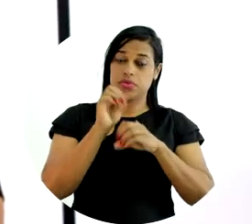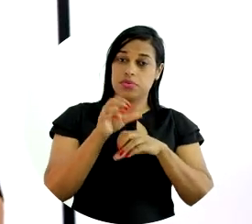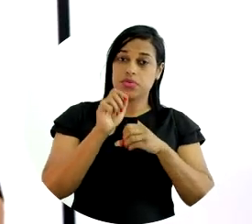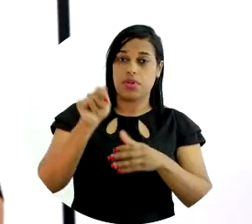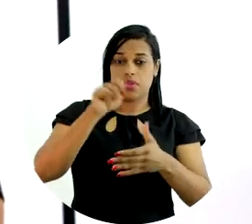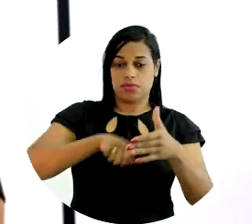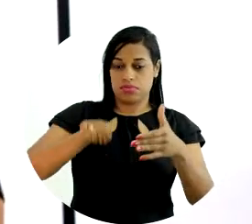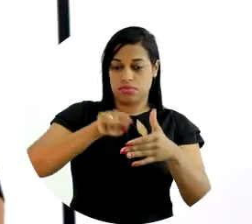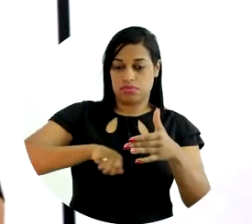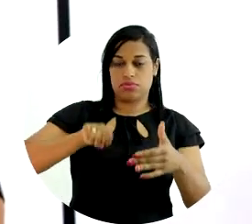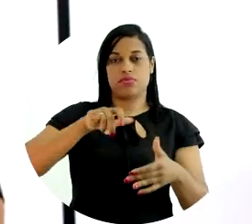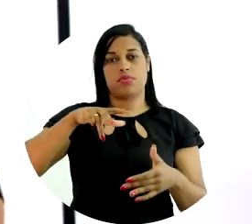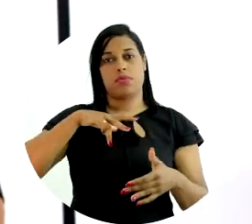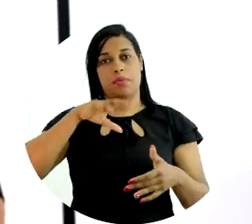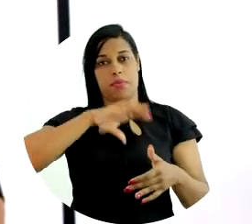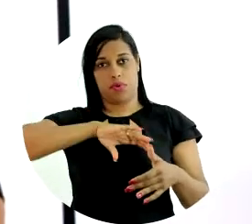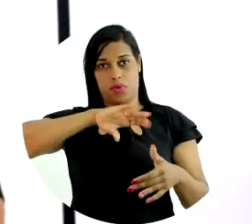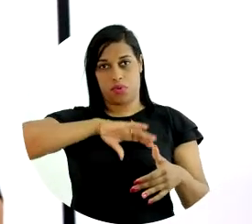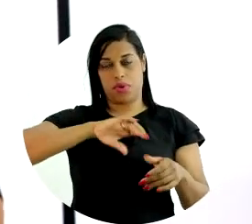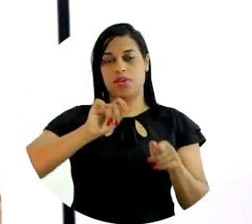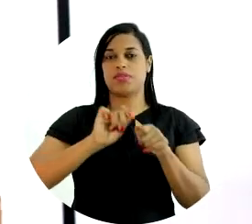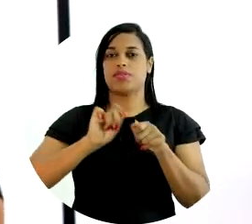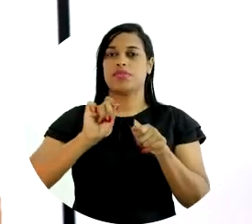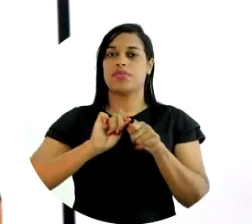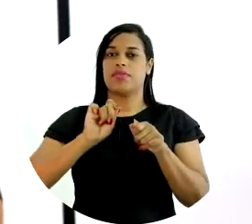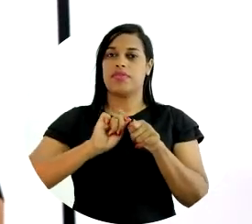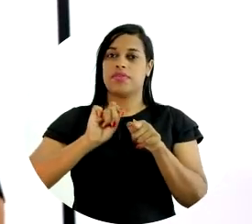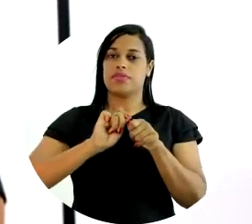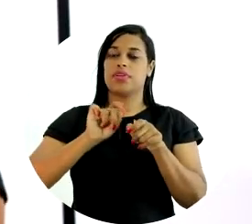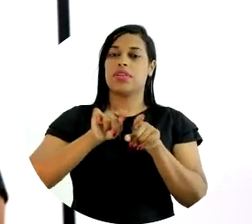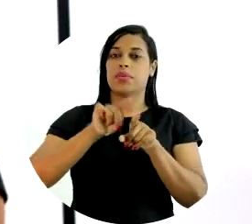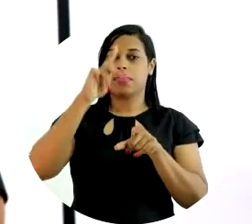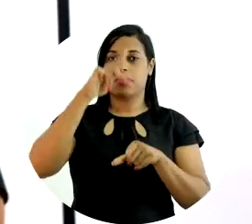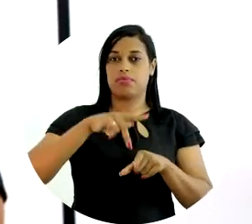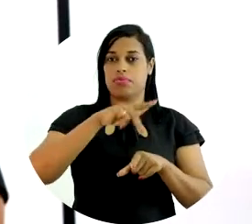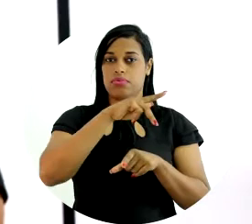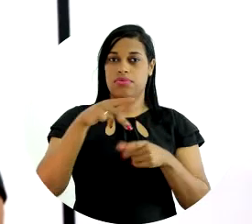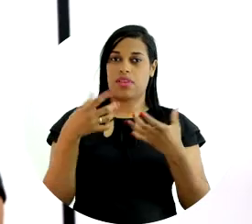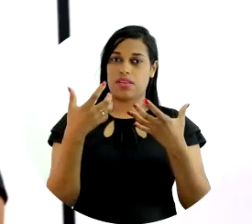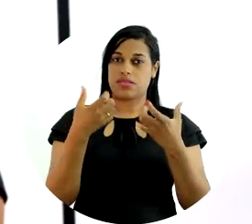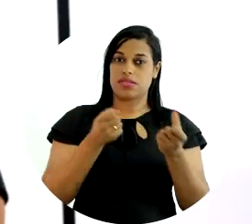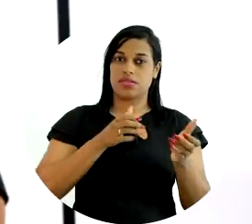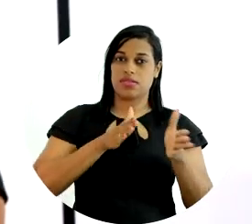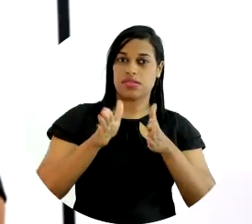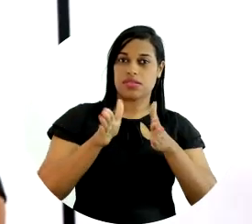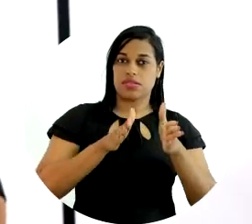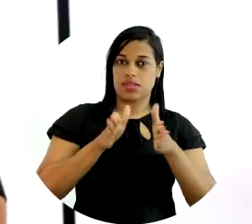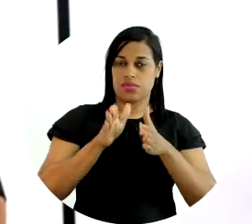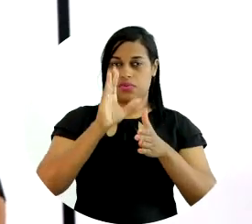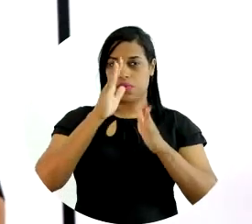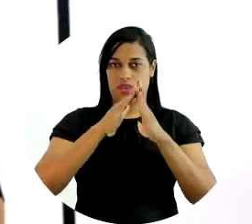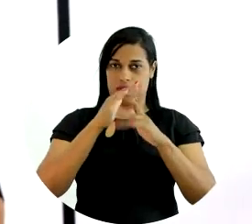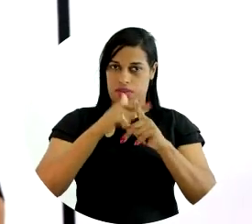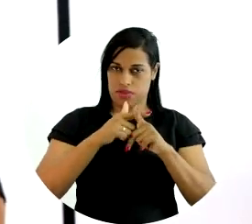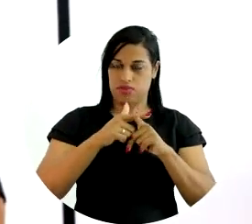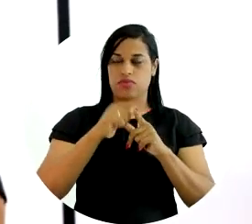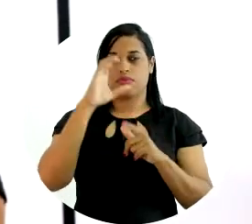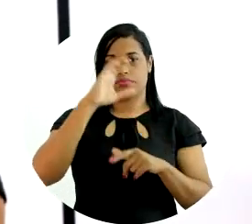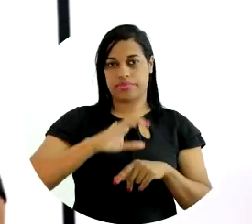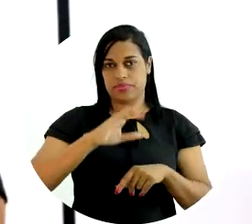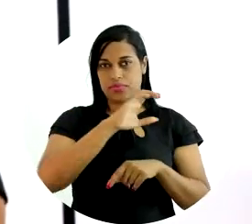ensinar a ler e escrever a língua portuguesa e fazer a quarta feira para a população em geral além da leitura e da